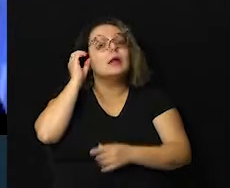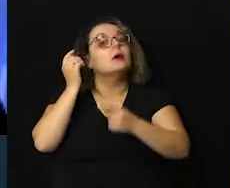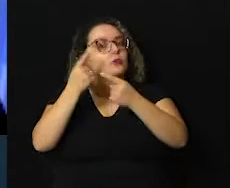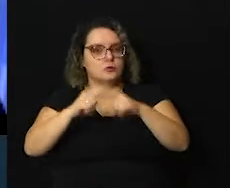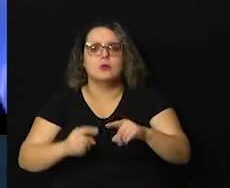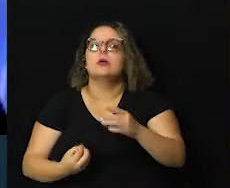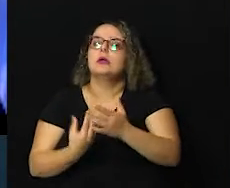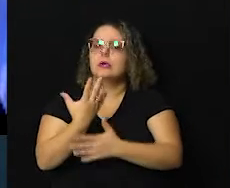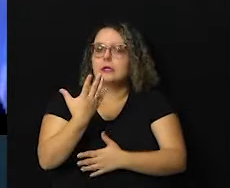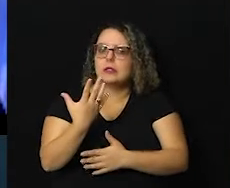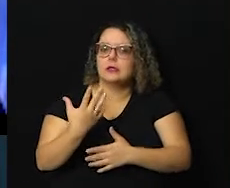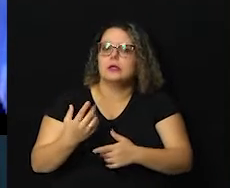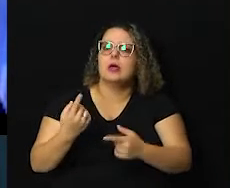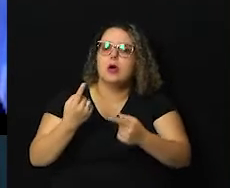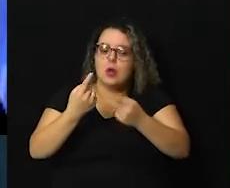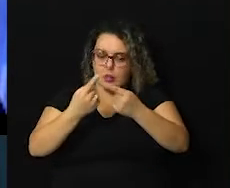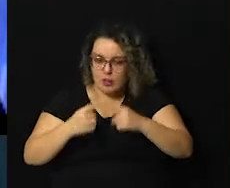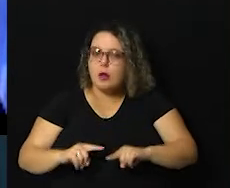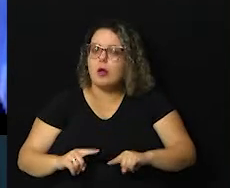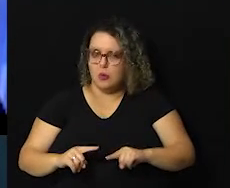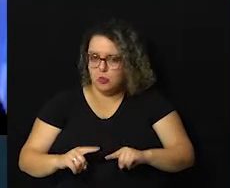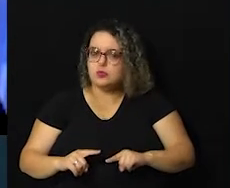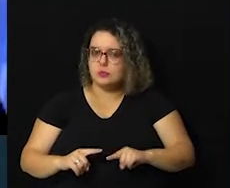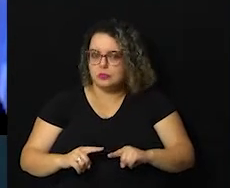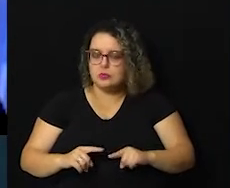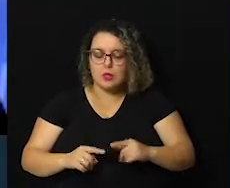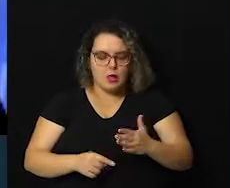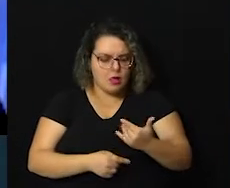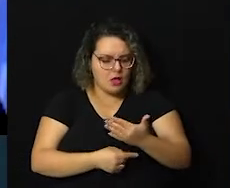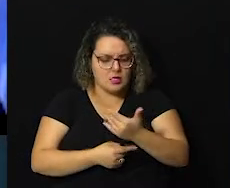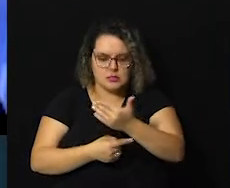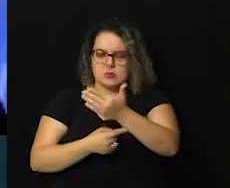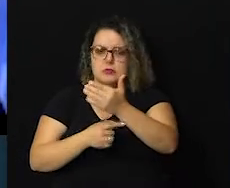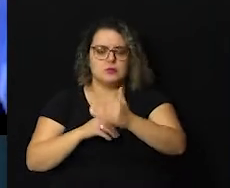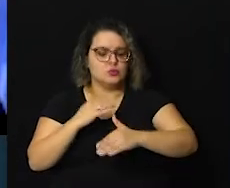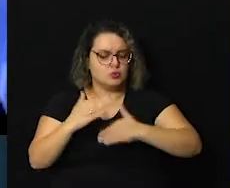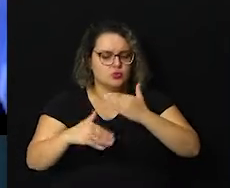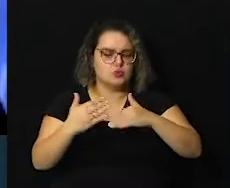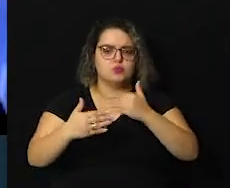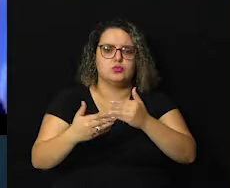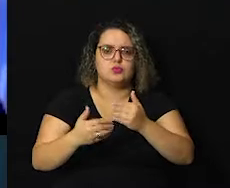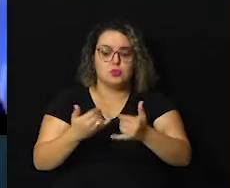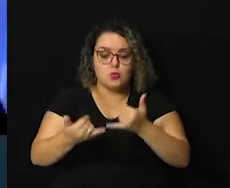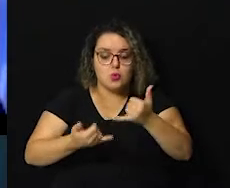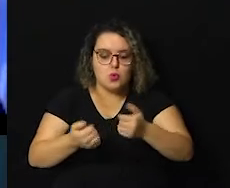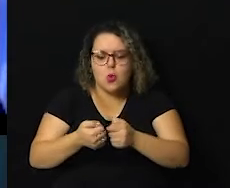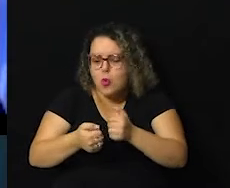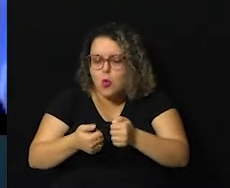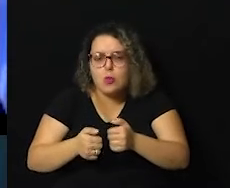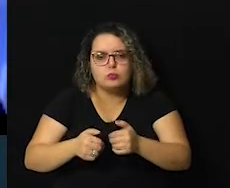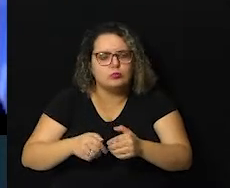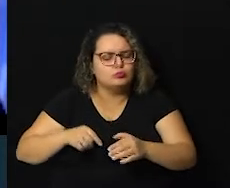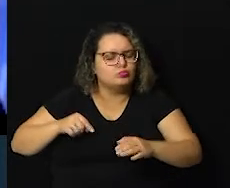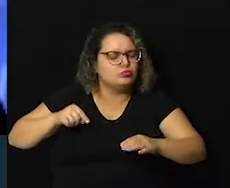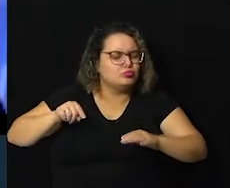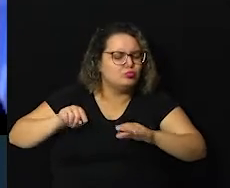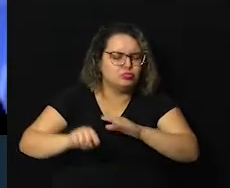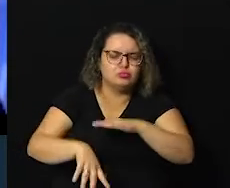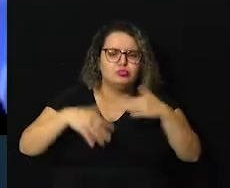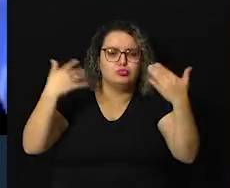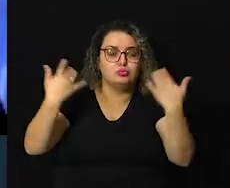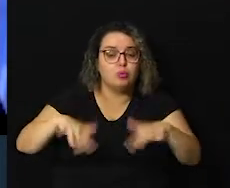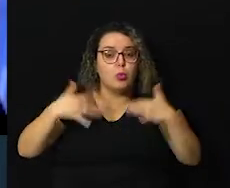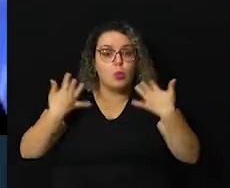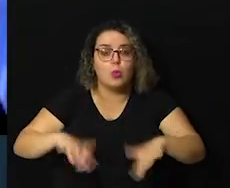Desafio o criar um jogo para essa galera é Um Desafio as tecnologias de desenvolvimento de jogos tá muito avançado